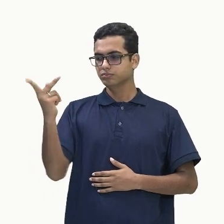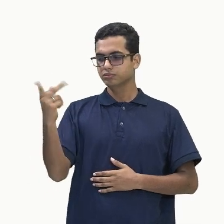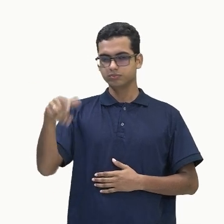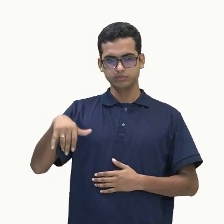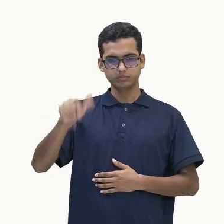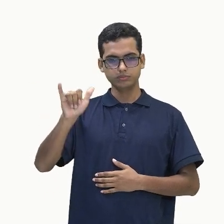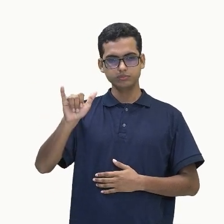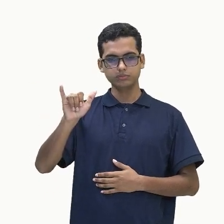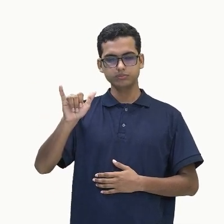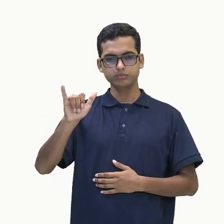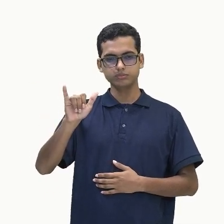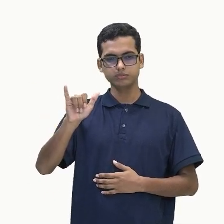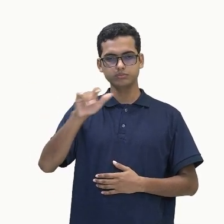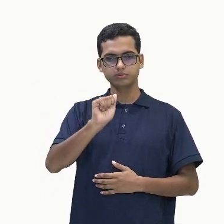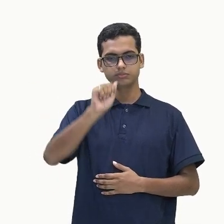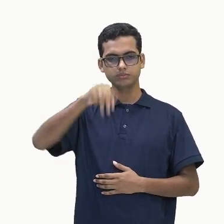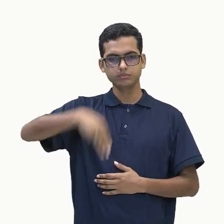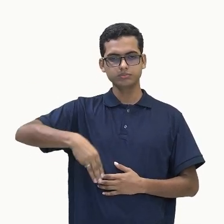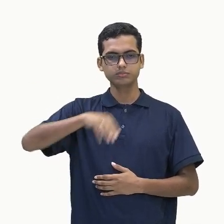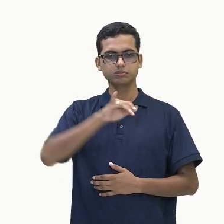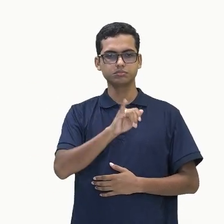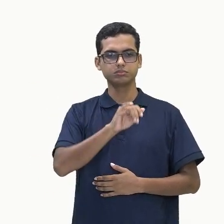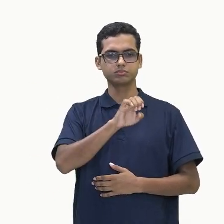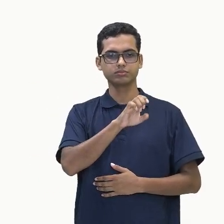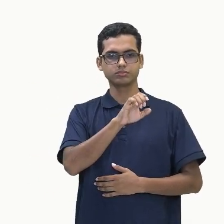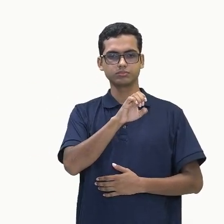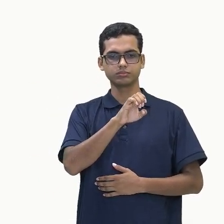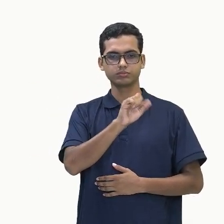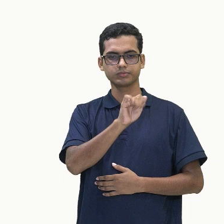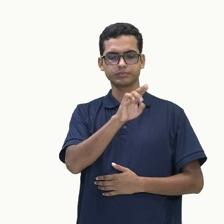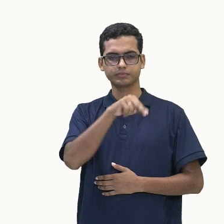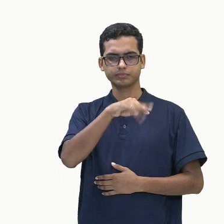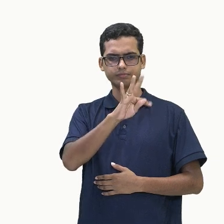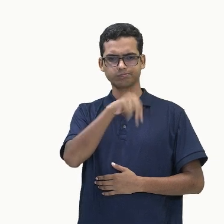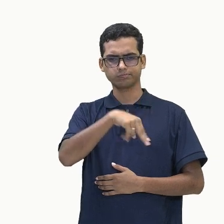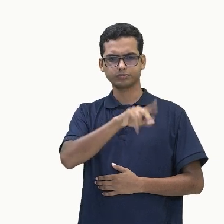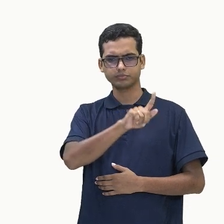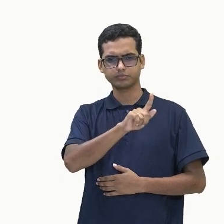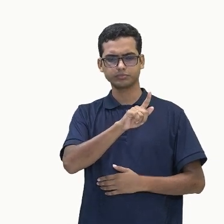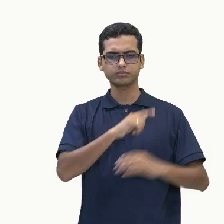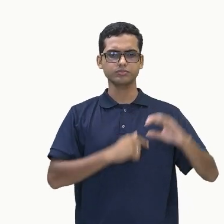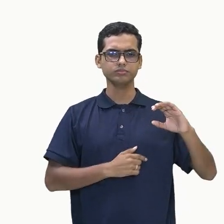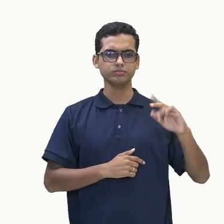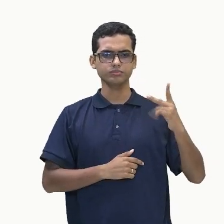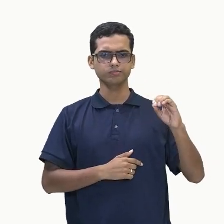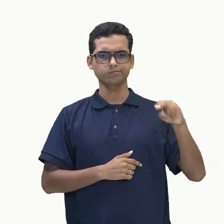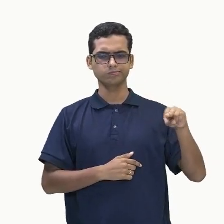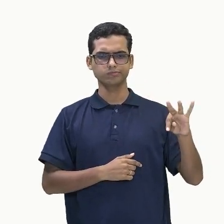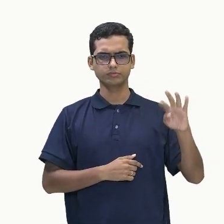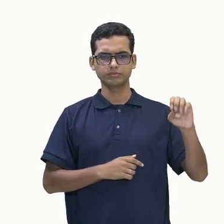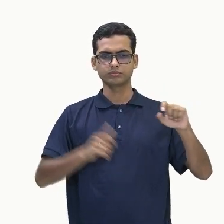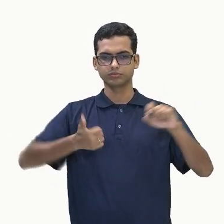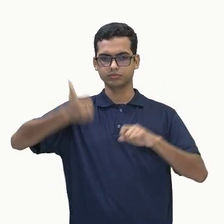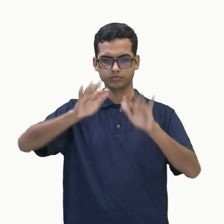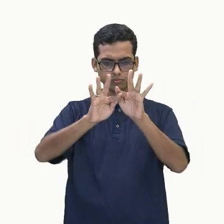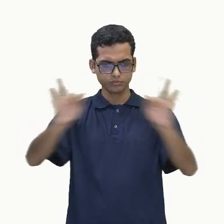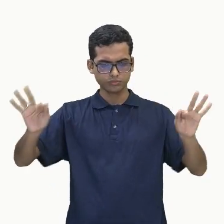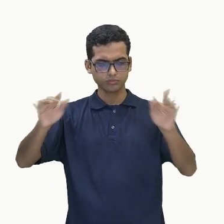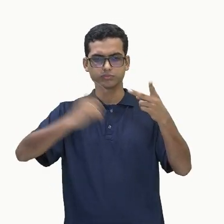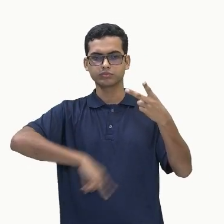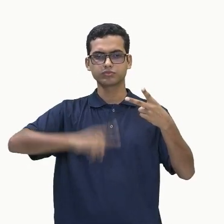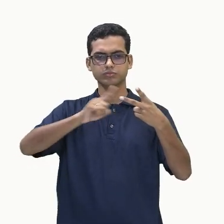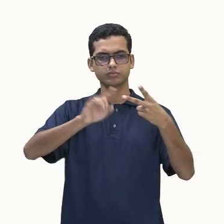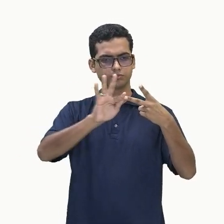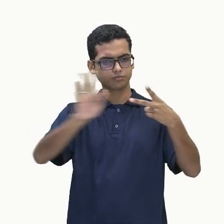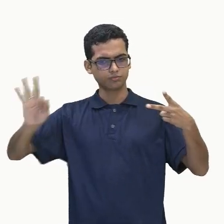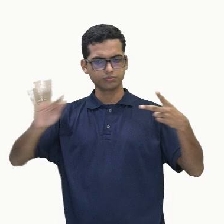chocolate? Olha essa outra. What are you studying now? E esta aqui?